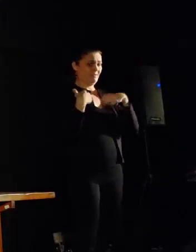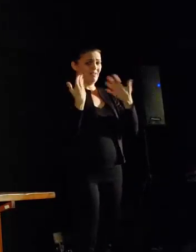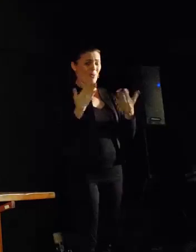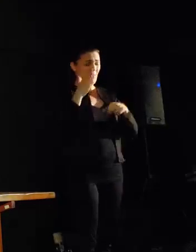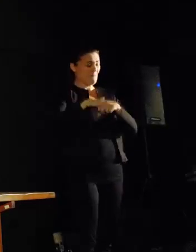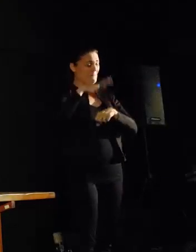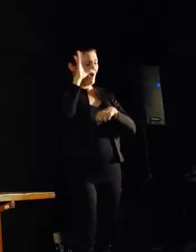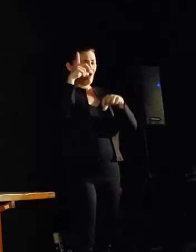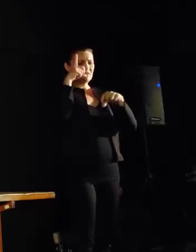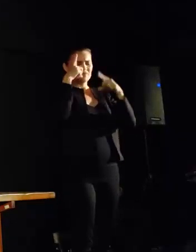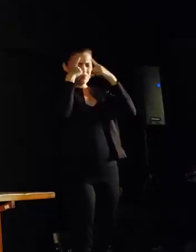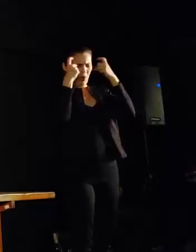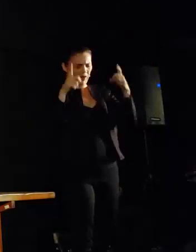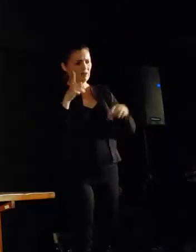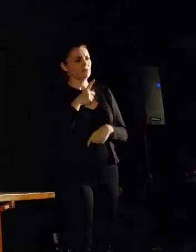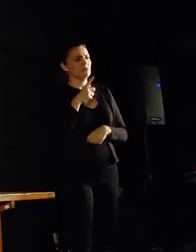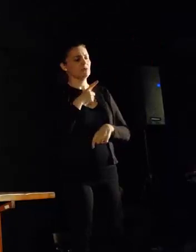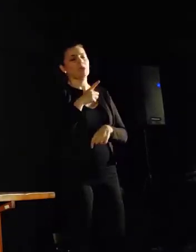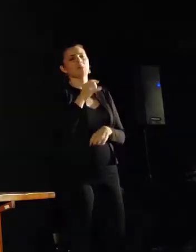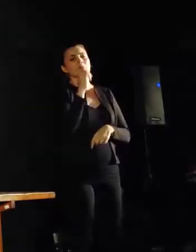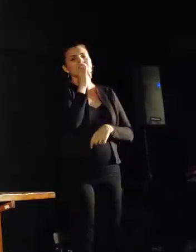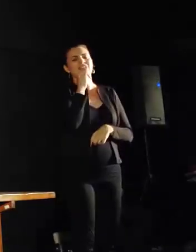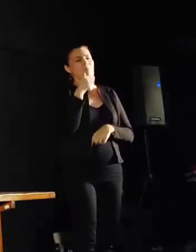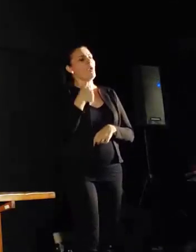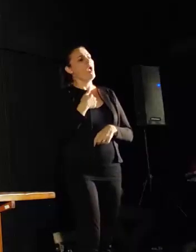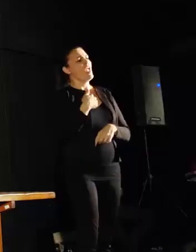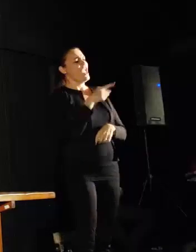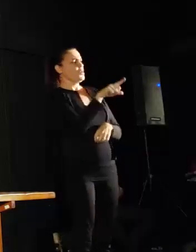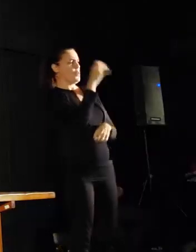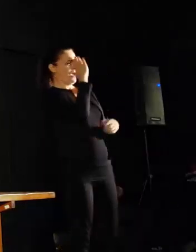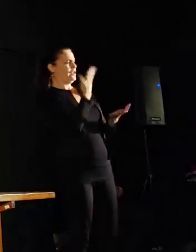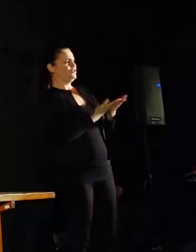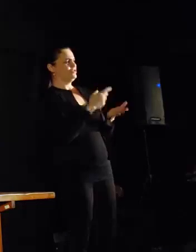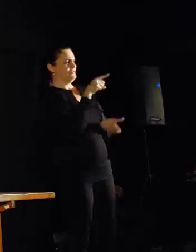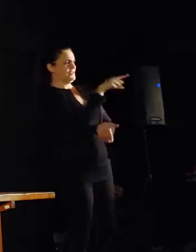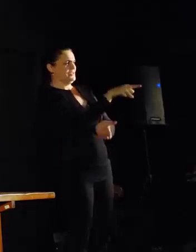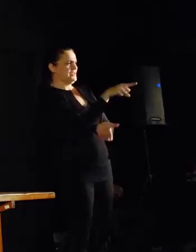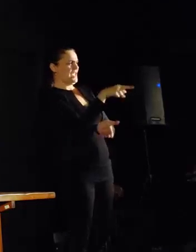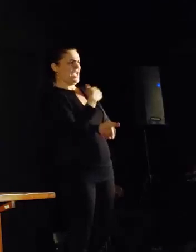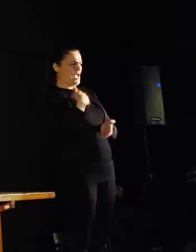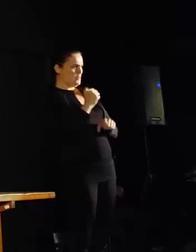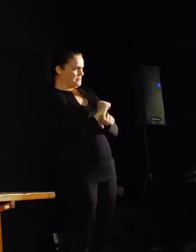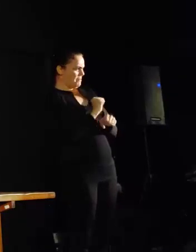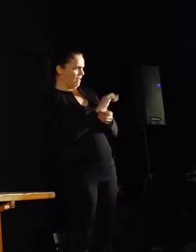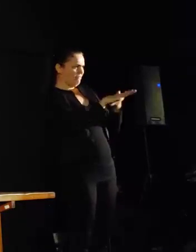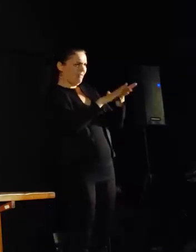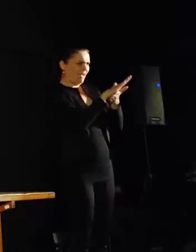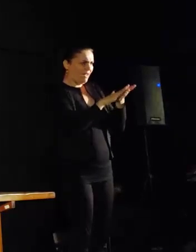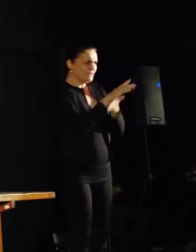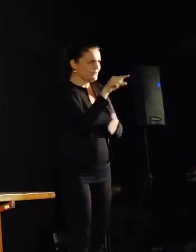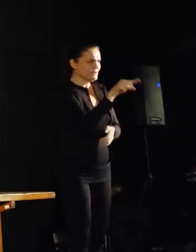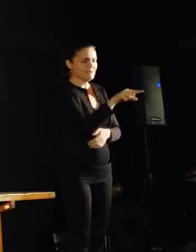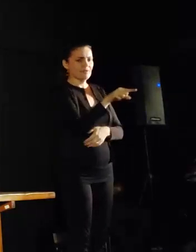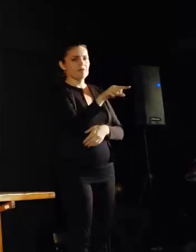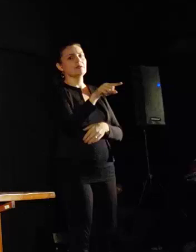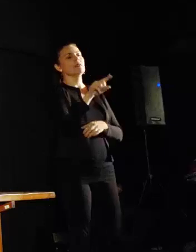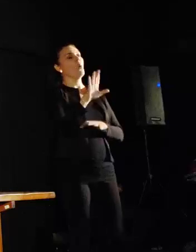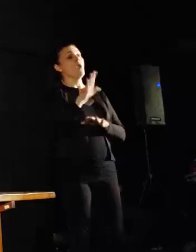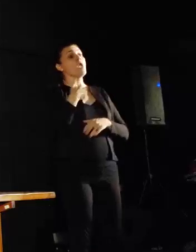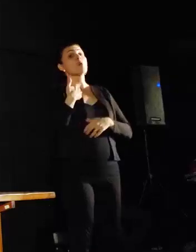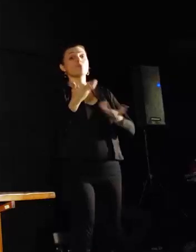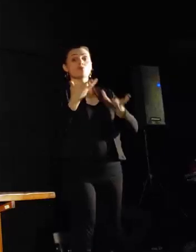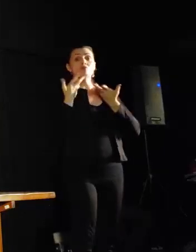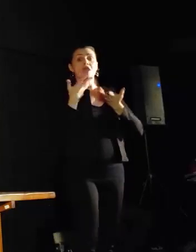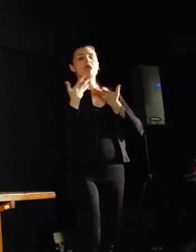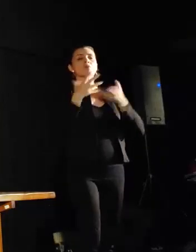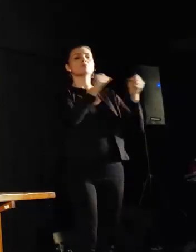digo, eu não espero mais nada de você. Não é que eu estou aqui falando, eu espero alguma coisa de você. Não, eu quero o poder de volta para mim.